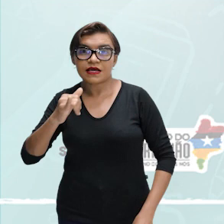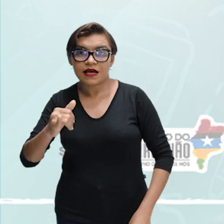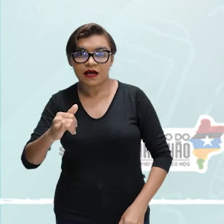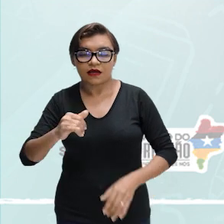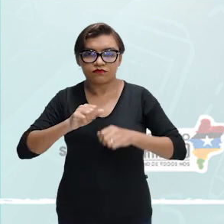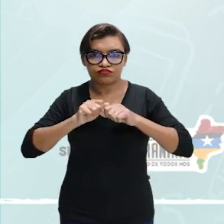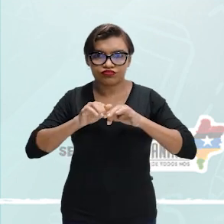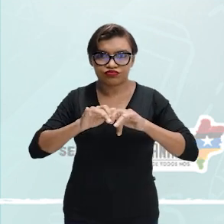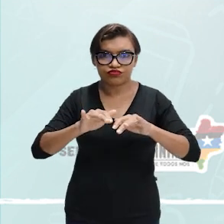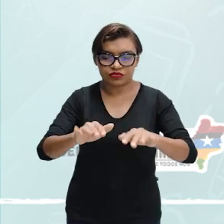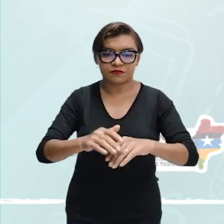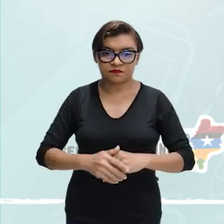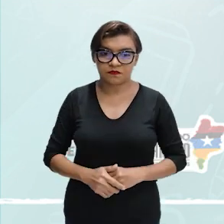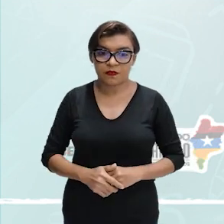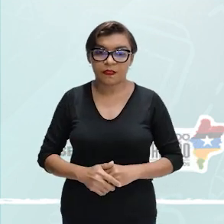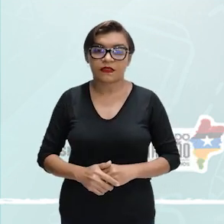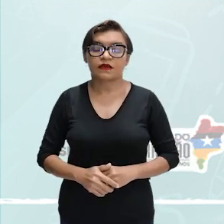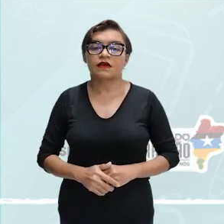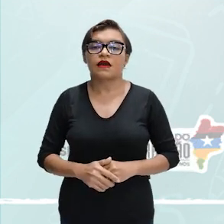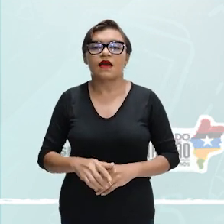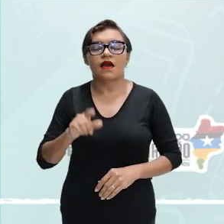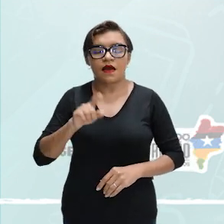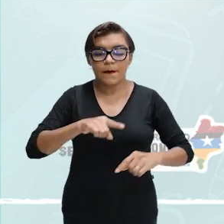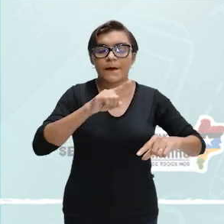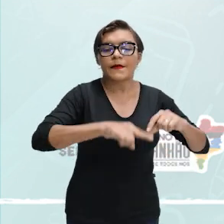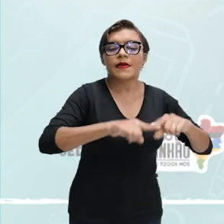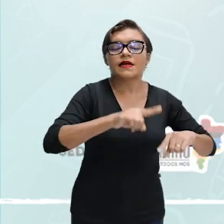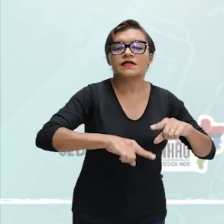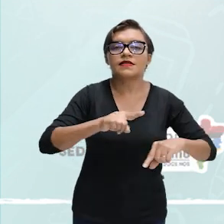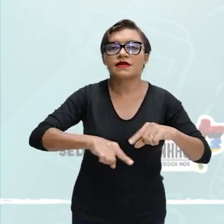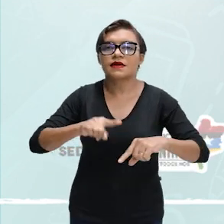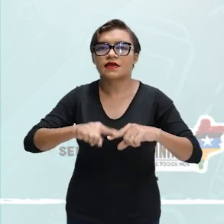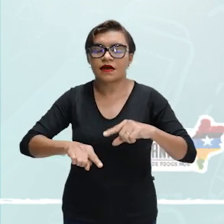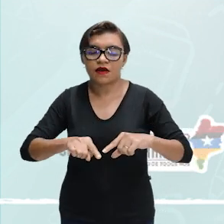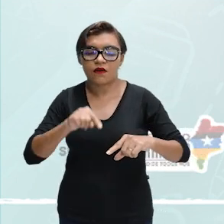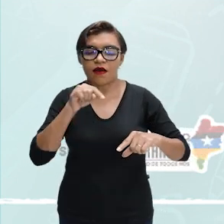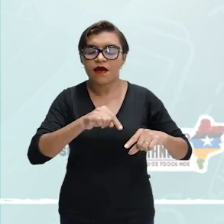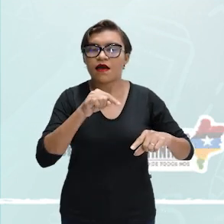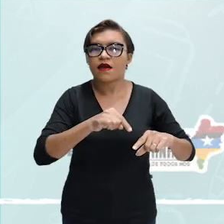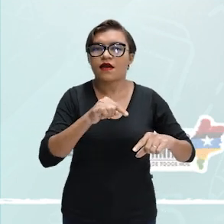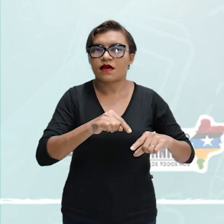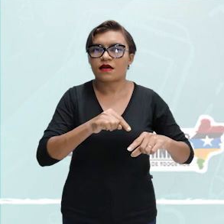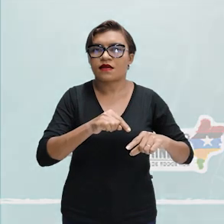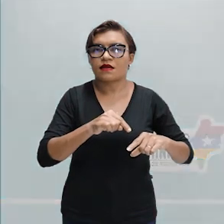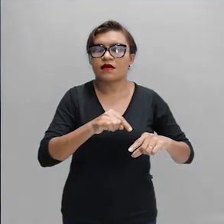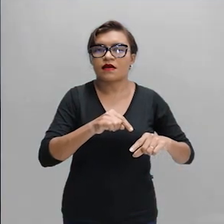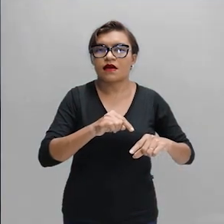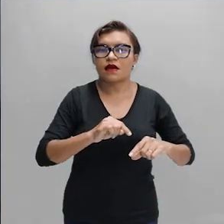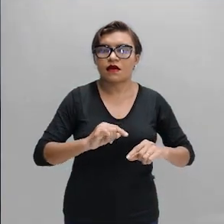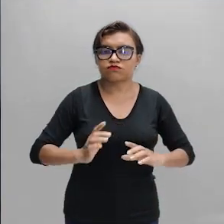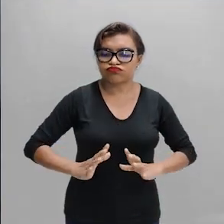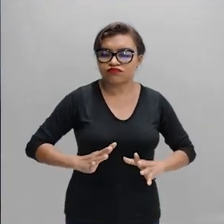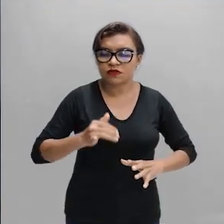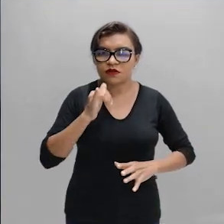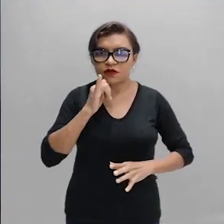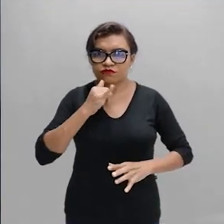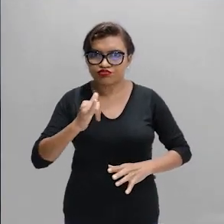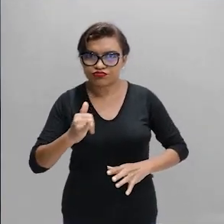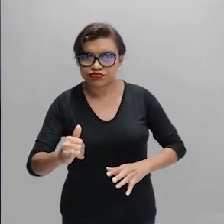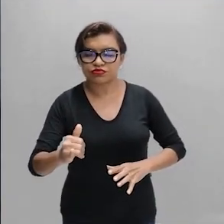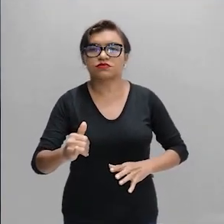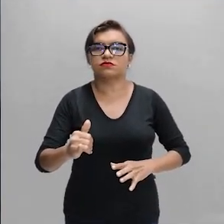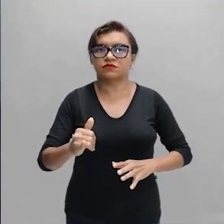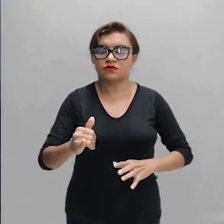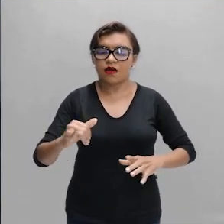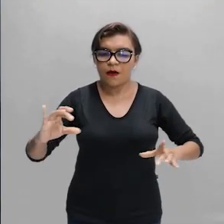Okay? Eles deixam, né, os materiais, a propriedade material deixa com que essas cargas elétricas, ou esses portadores